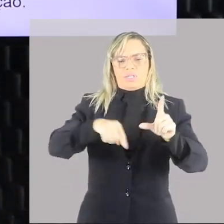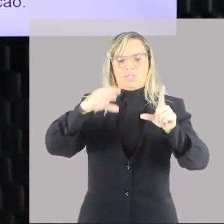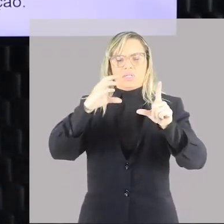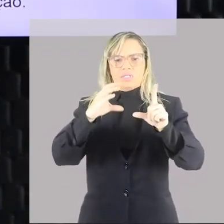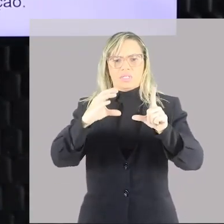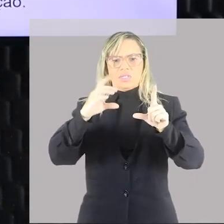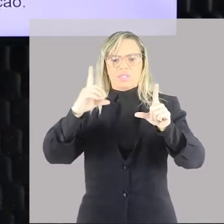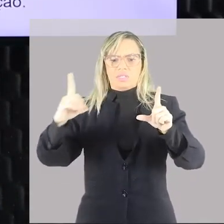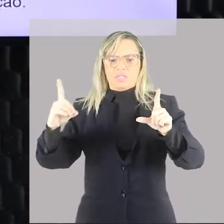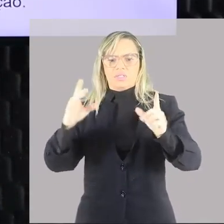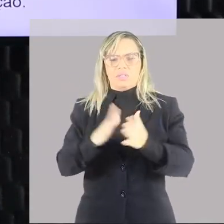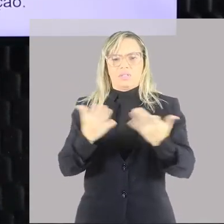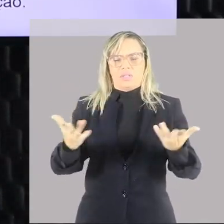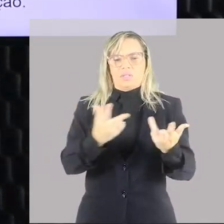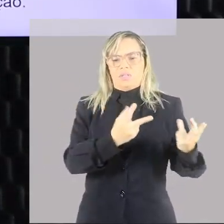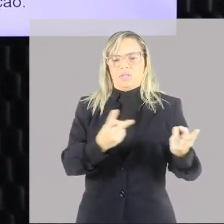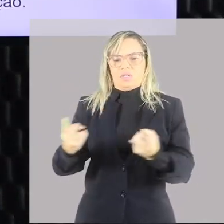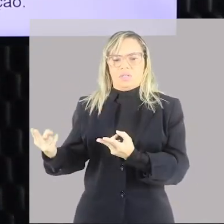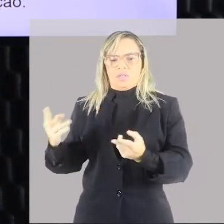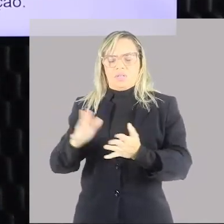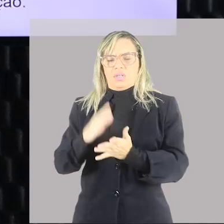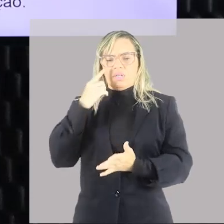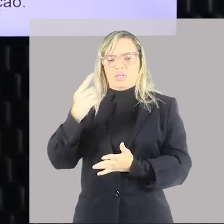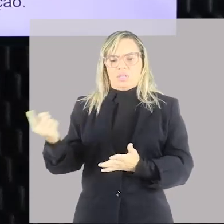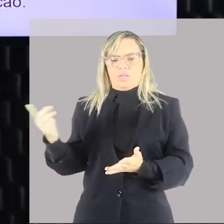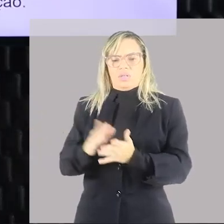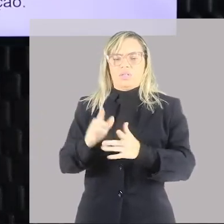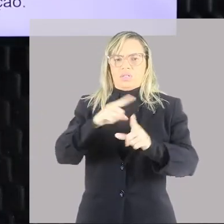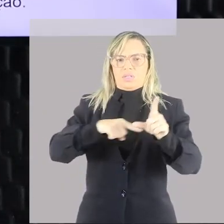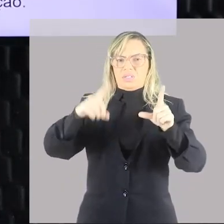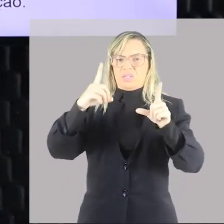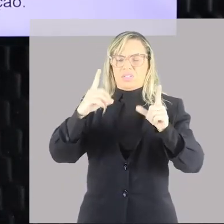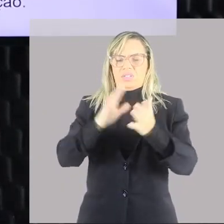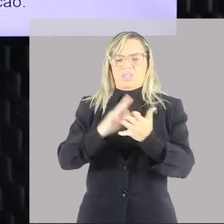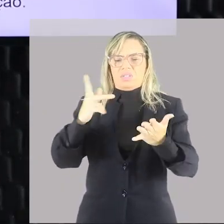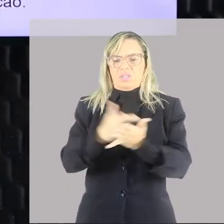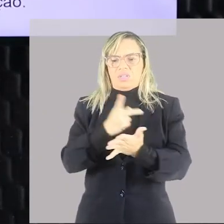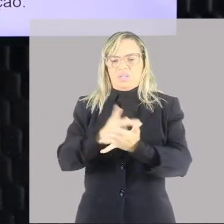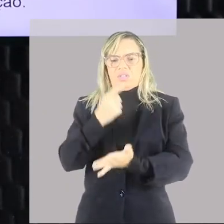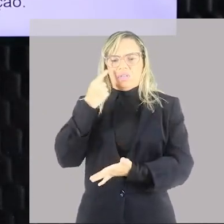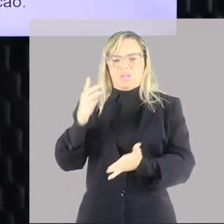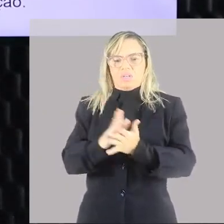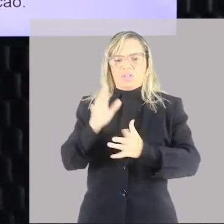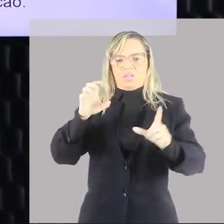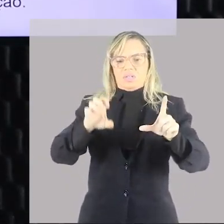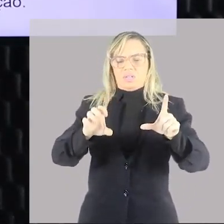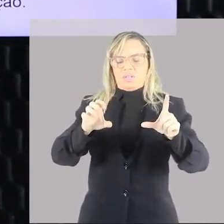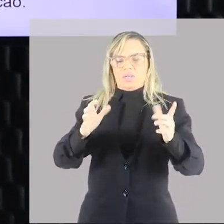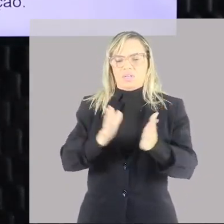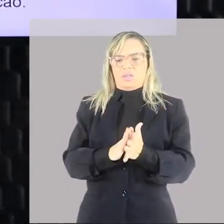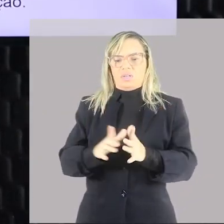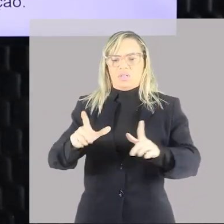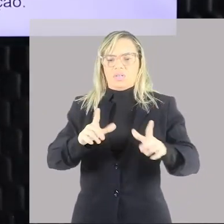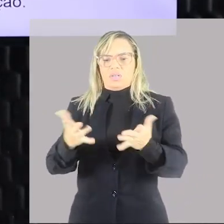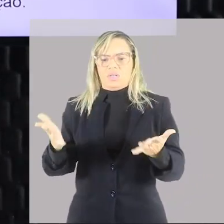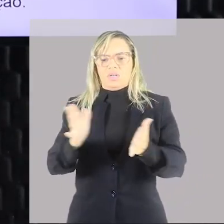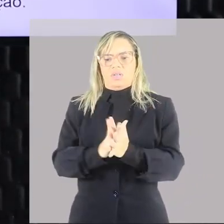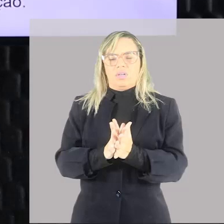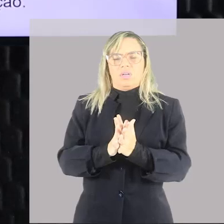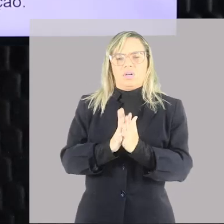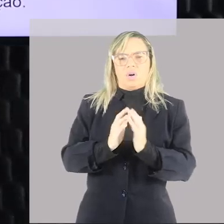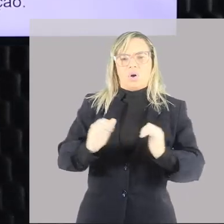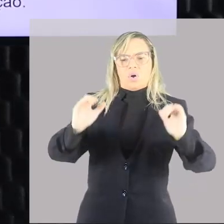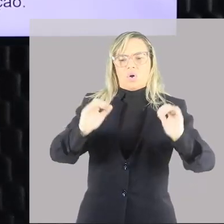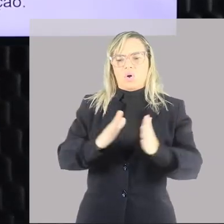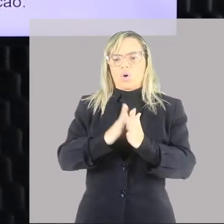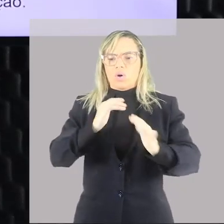eu não posso também ficar com a letra D de dado, correto? Presta atenção. Trabalha com enunciados imprecisos?